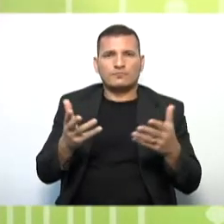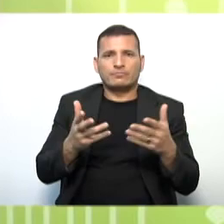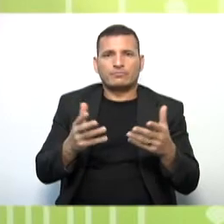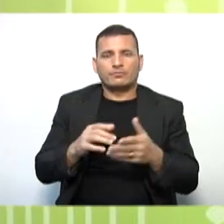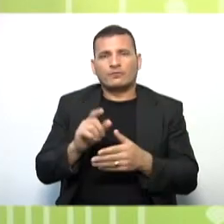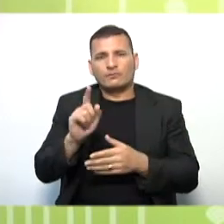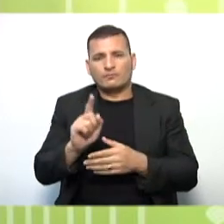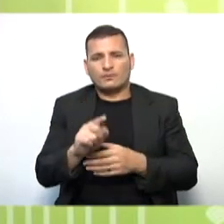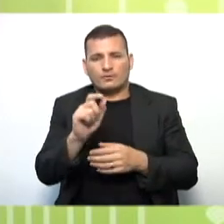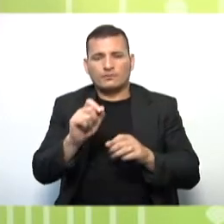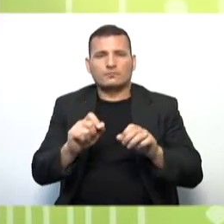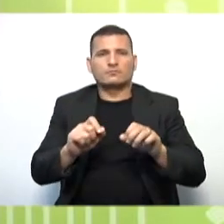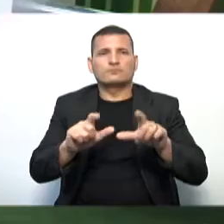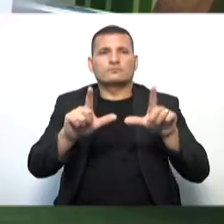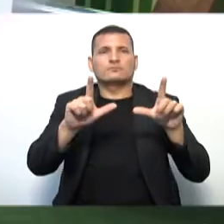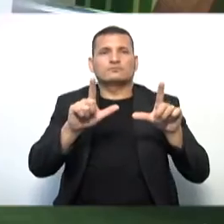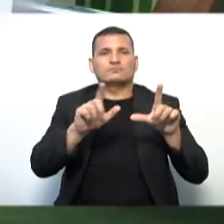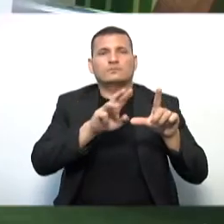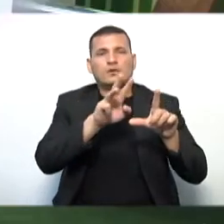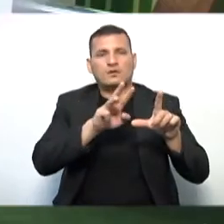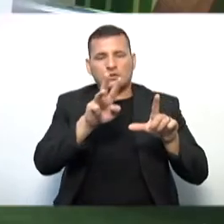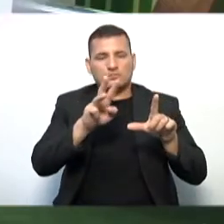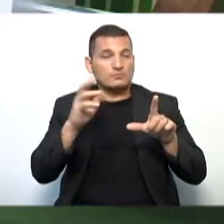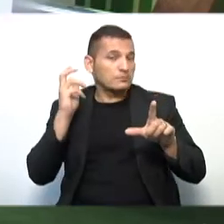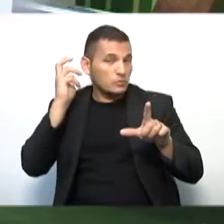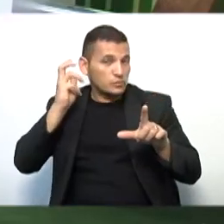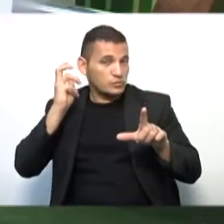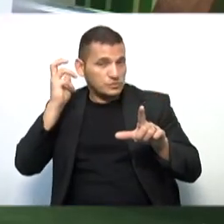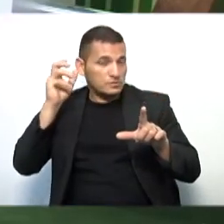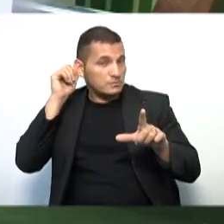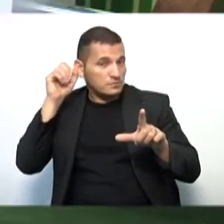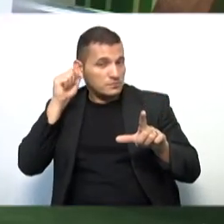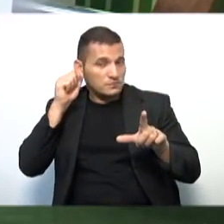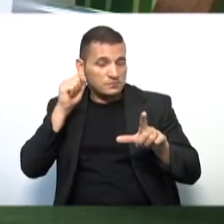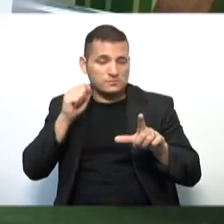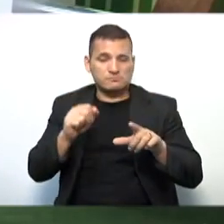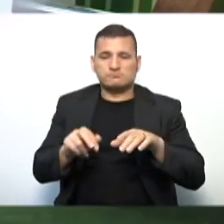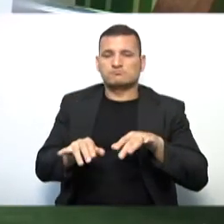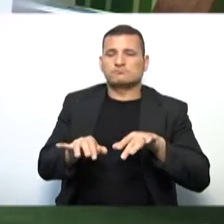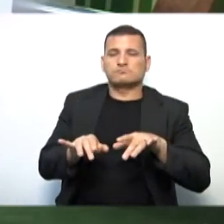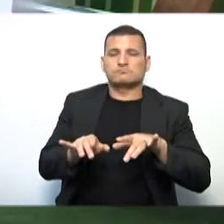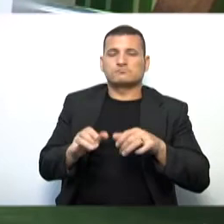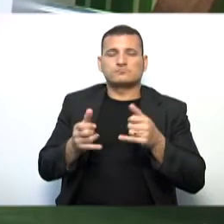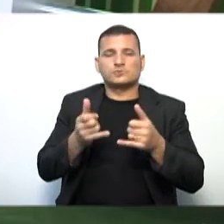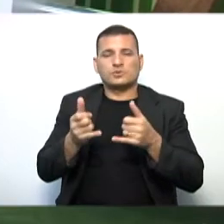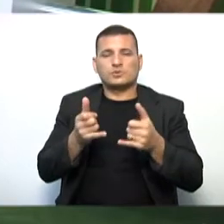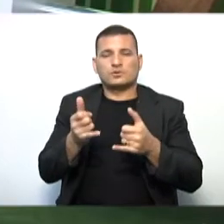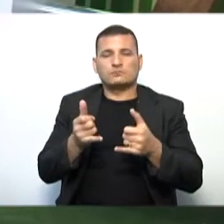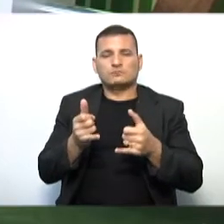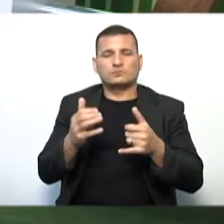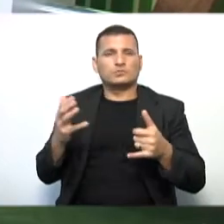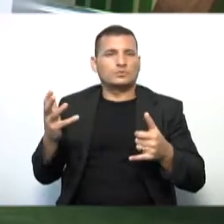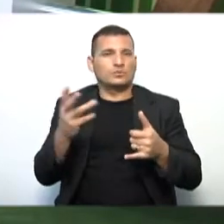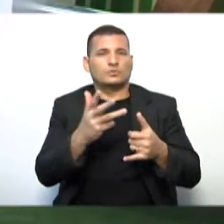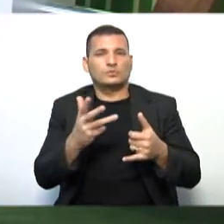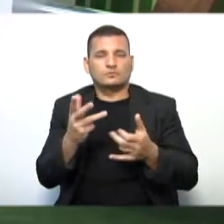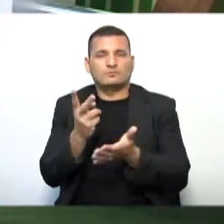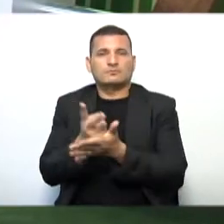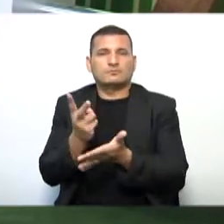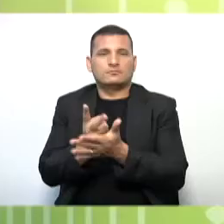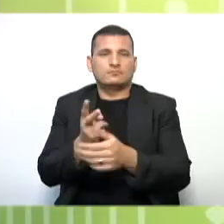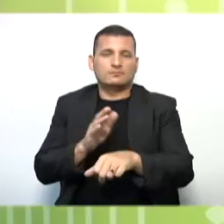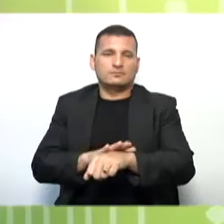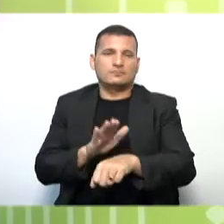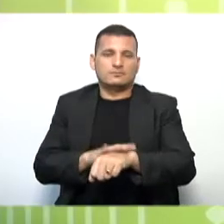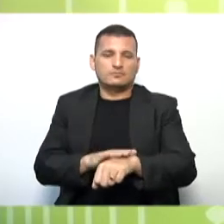ouve uma música, joga, né? Joga e por aí vai, recebe mensagem. Faz o trabalho também. Tudo ao mesmo tempo, né?